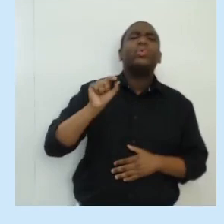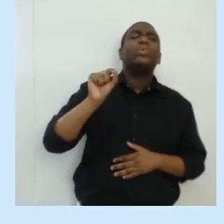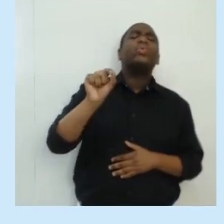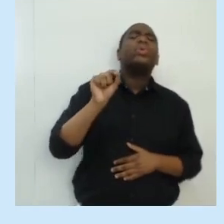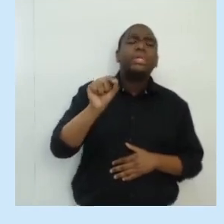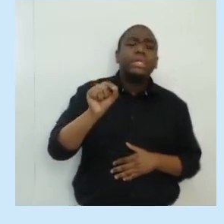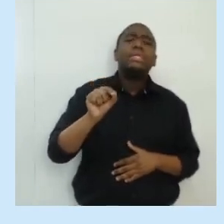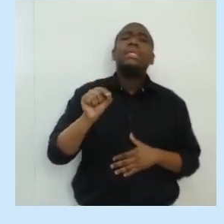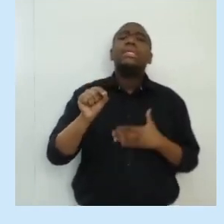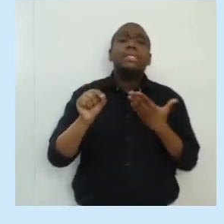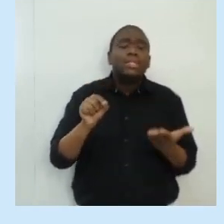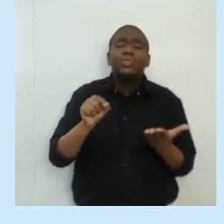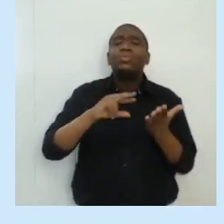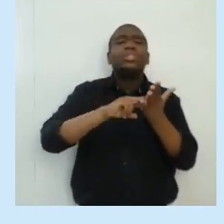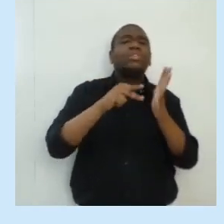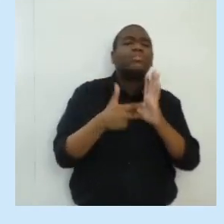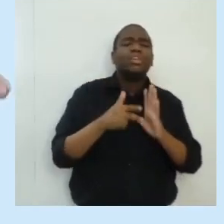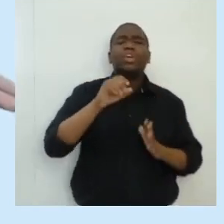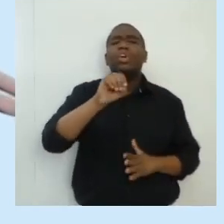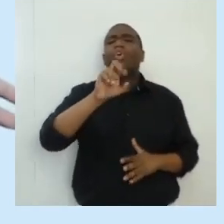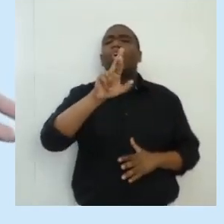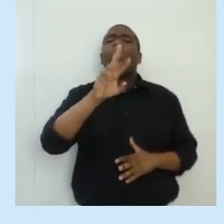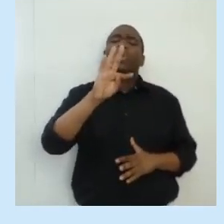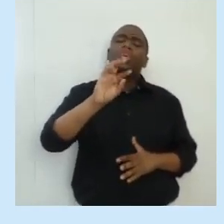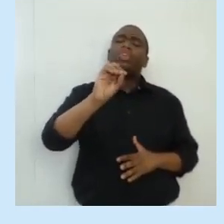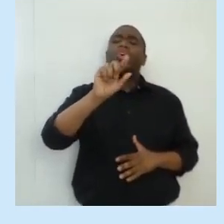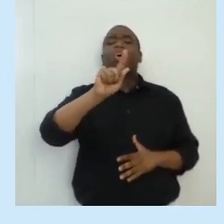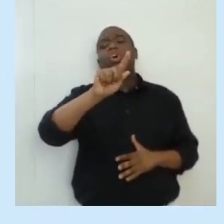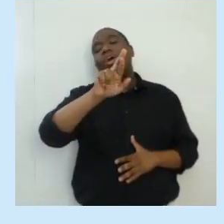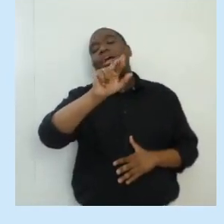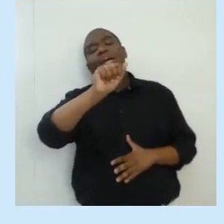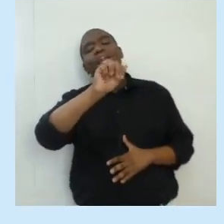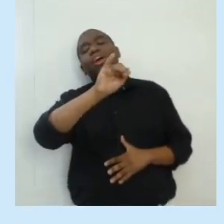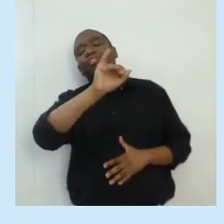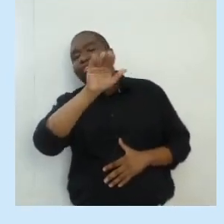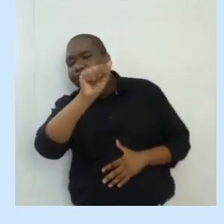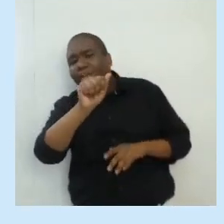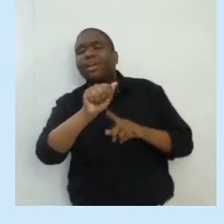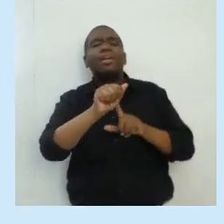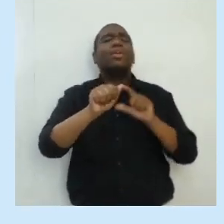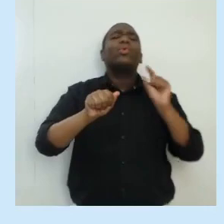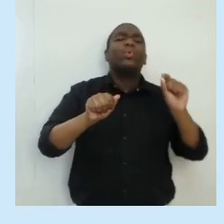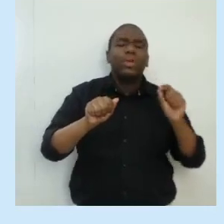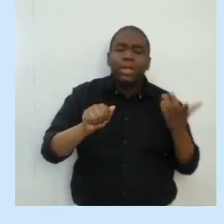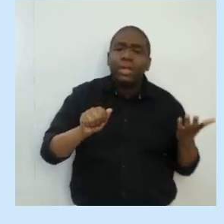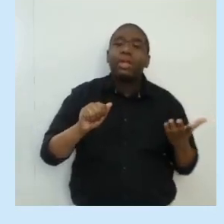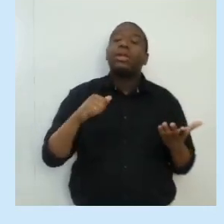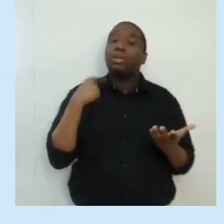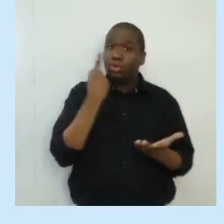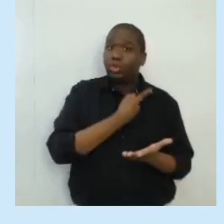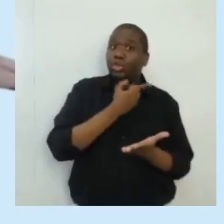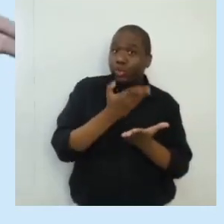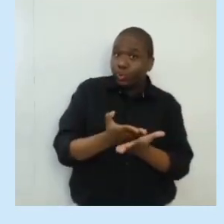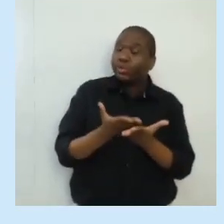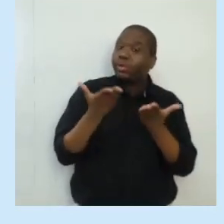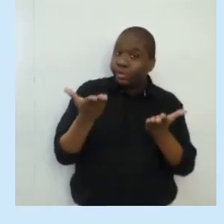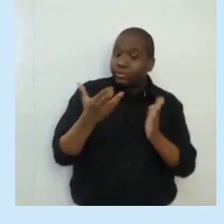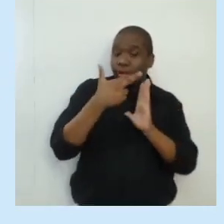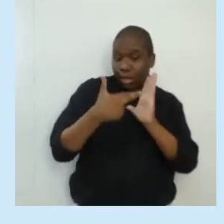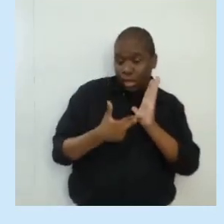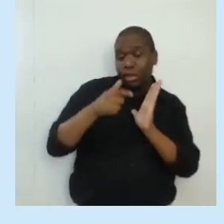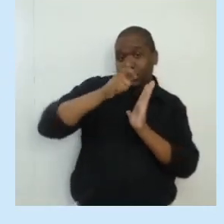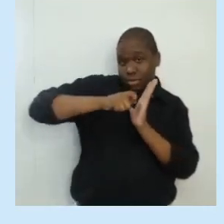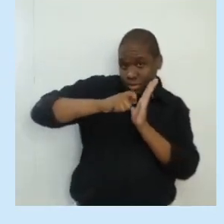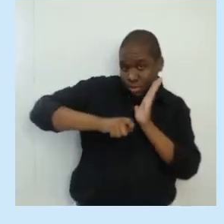a ortografia? Já que a gente vai estudar a norma ortográfica, a lógica são regras, afinal de contas